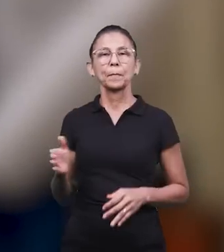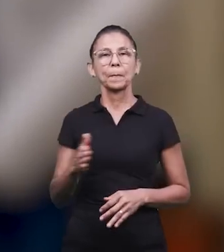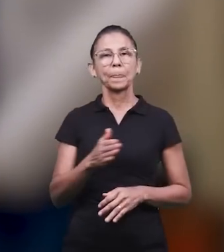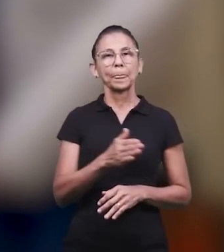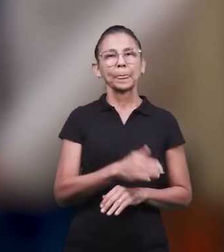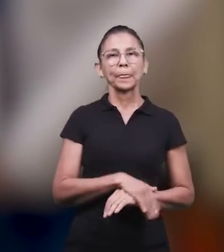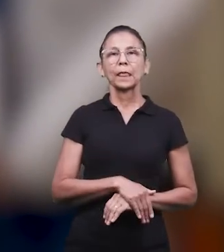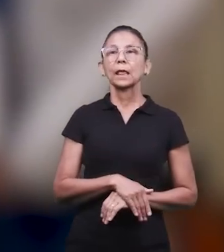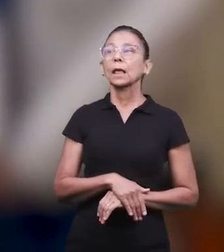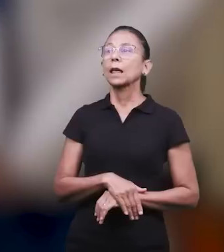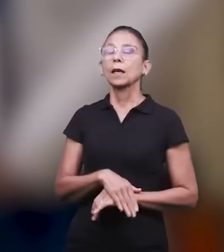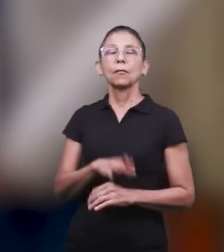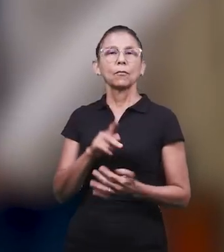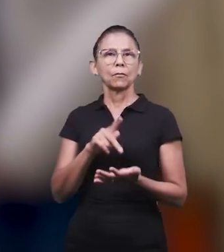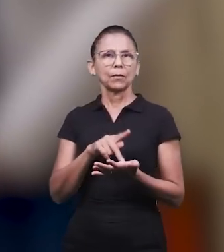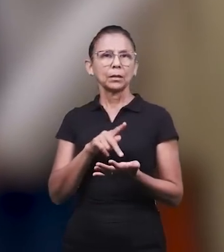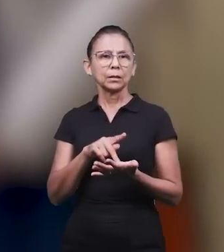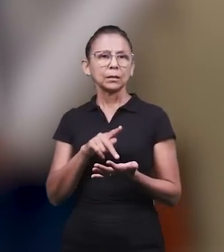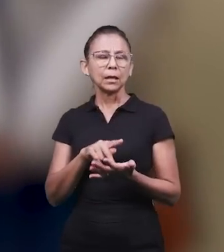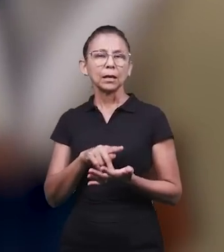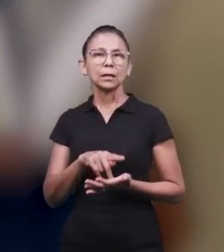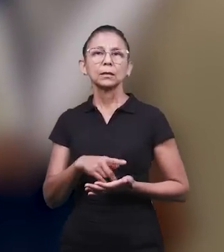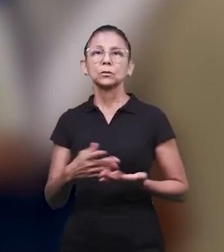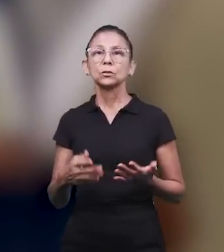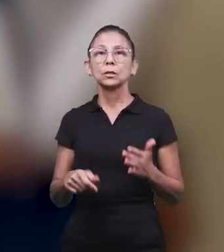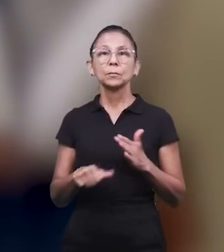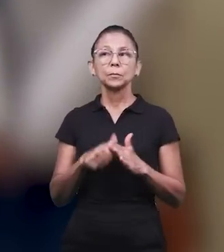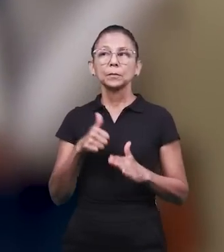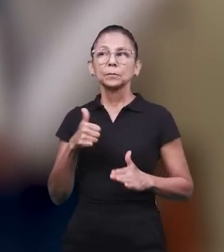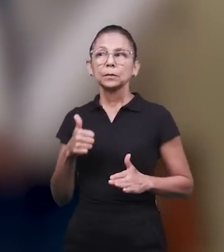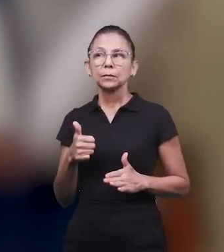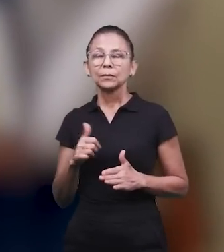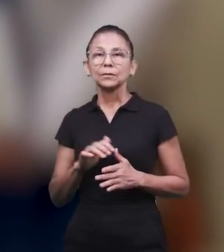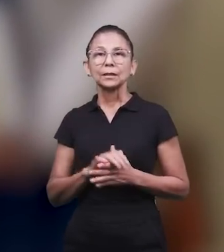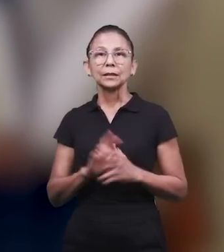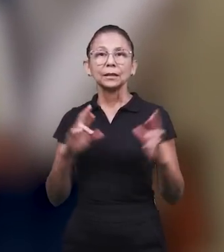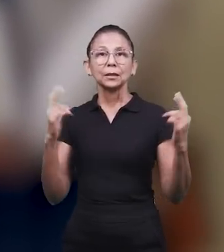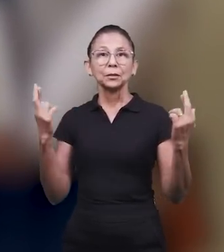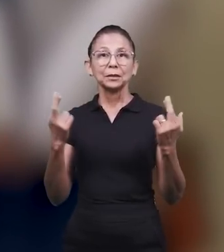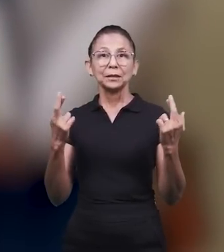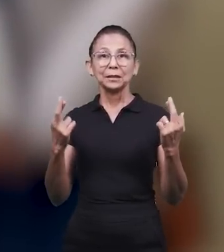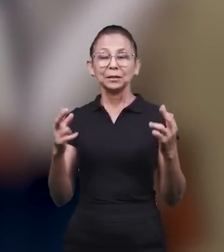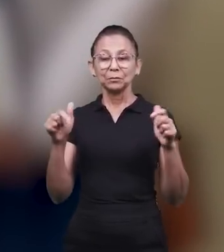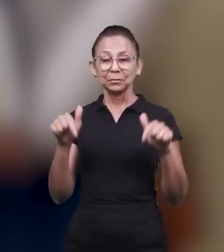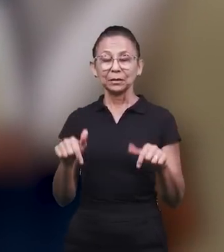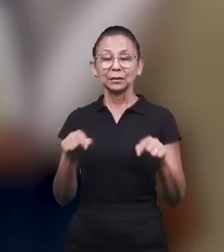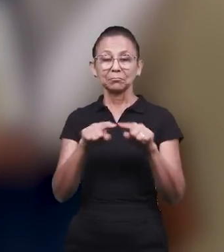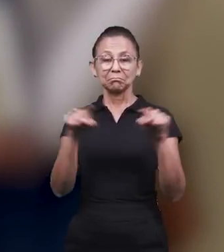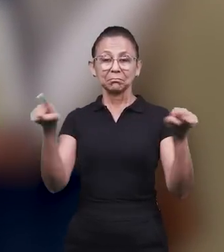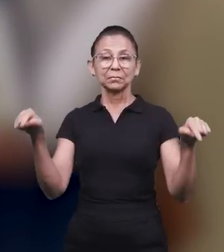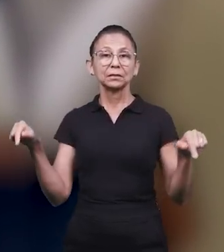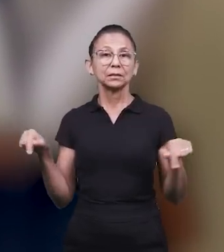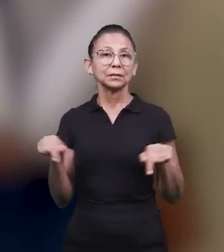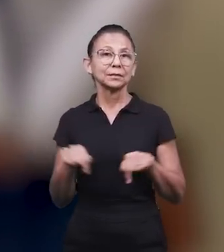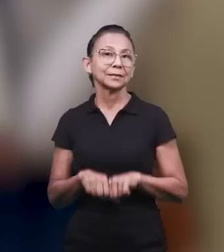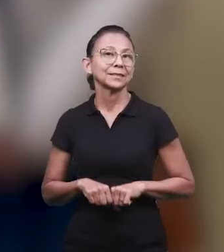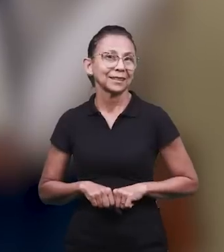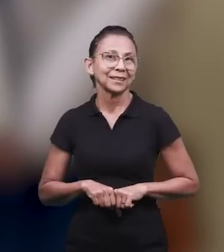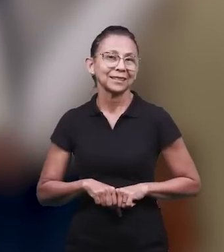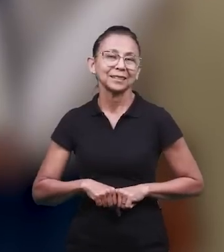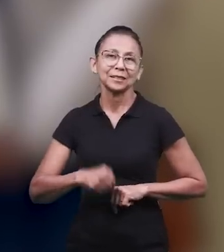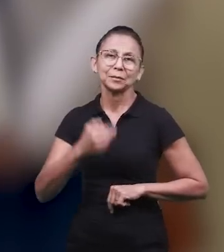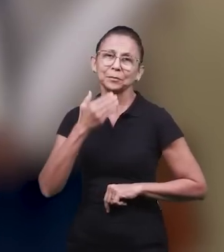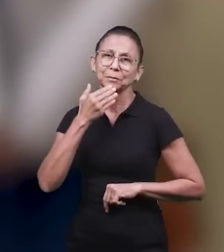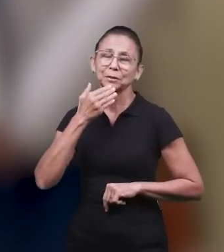Nós estamos iniciando esse trabalho aqui hoje pela primeira vez, num salão, né, aqui em Fort Myers, e já buscando uma